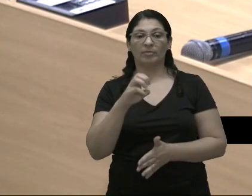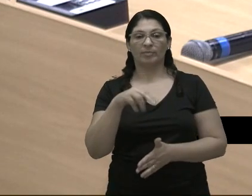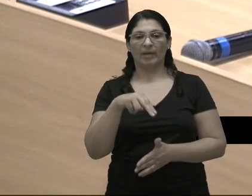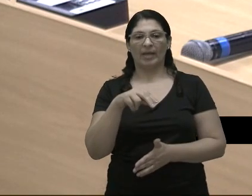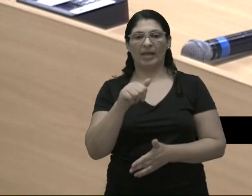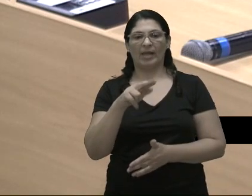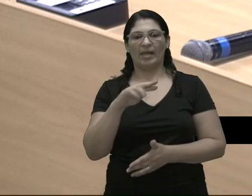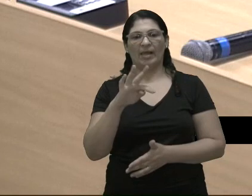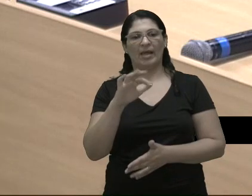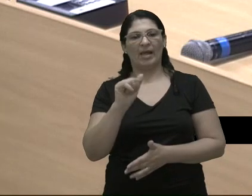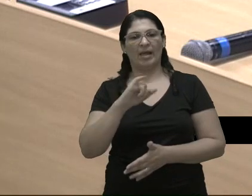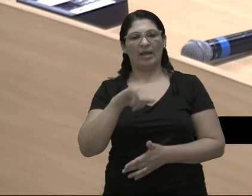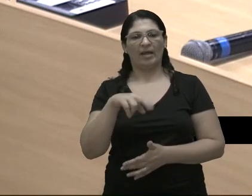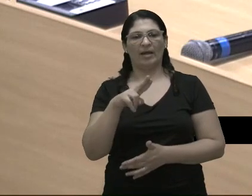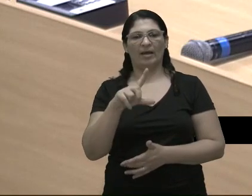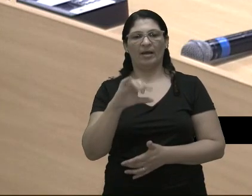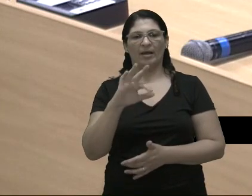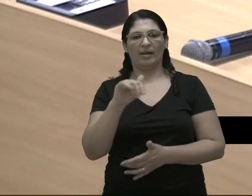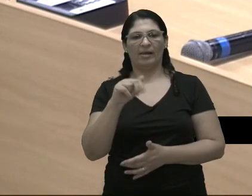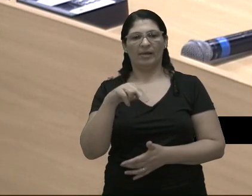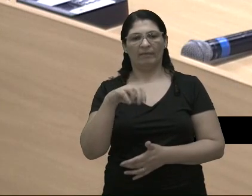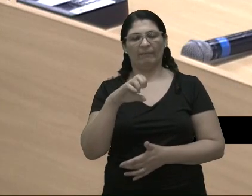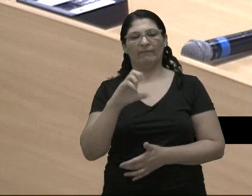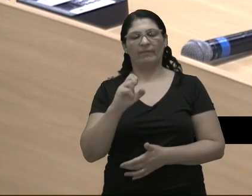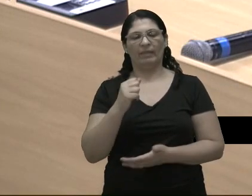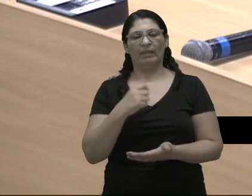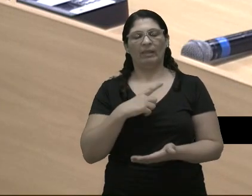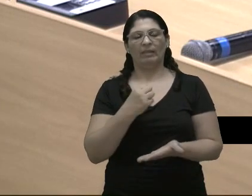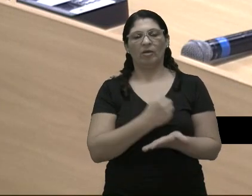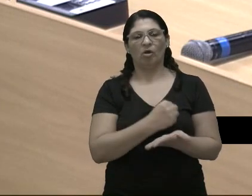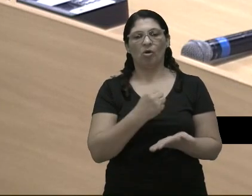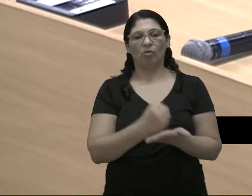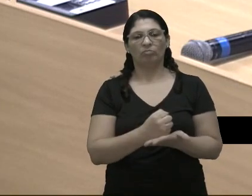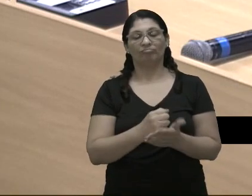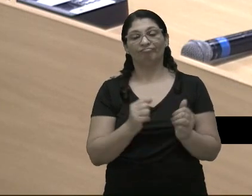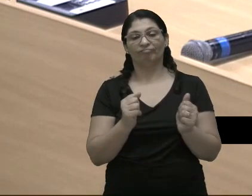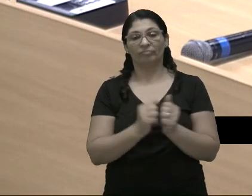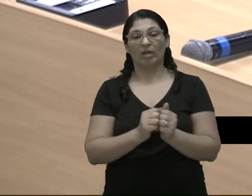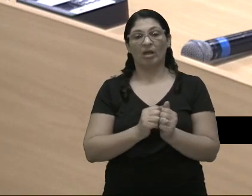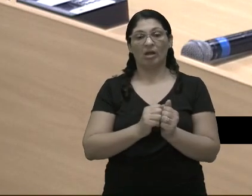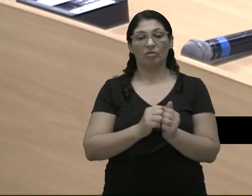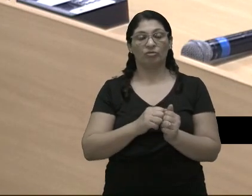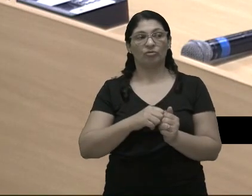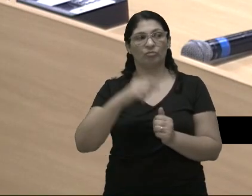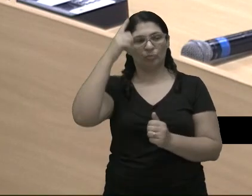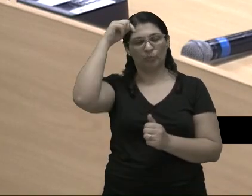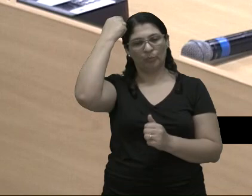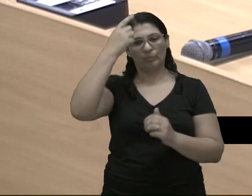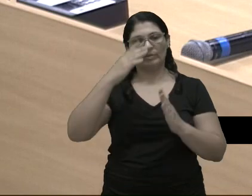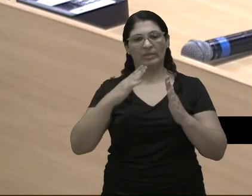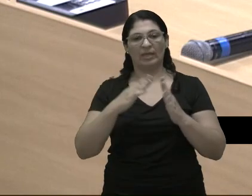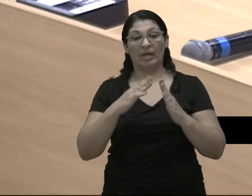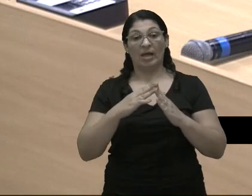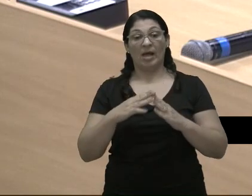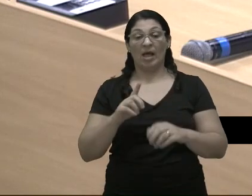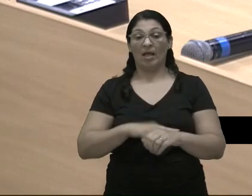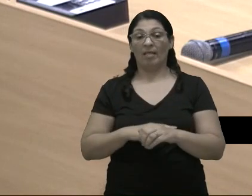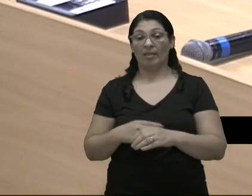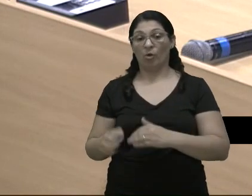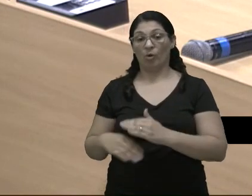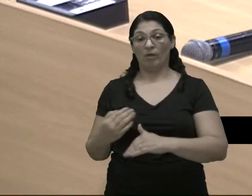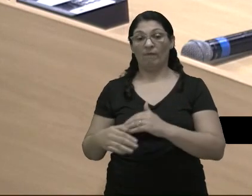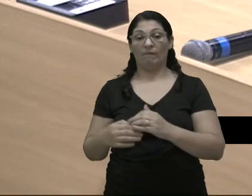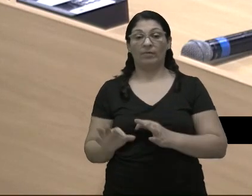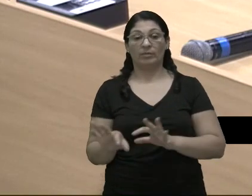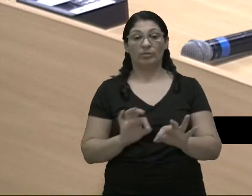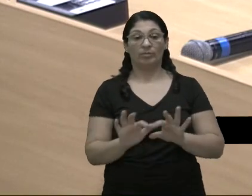né? Ela está em contato com a Santa Casa e quando chegou a época de fazer o processo seletivo, a gente ficou incumbido de ajudar a